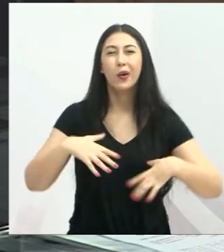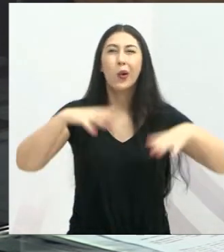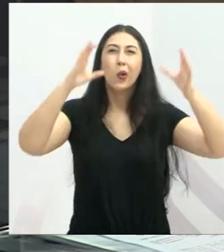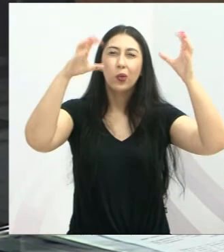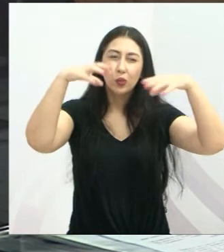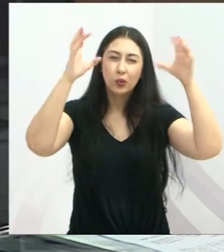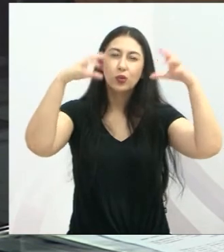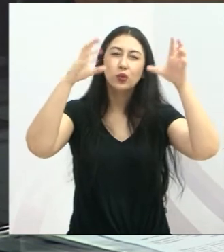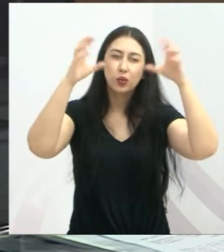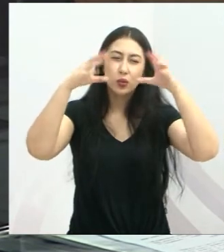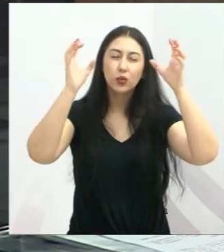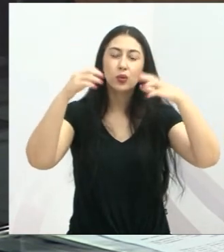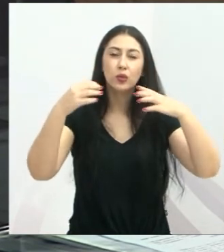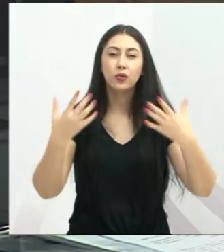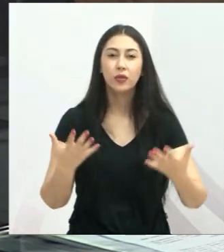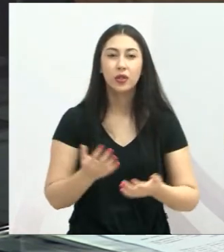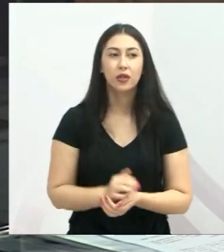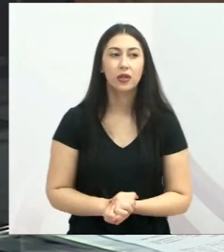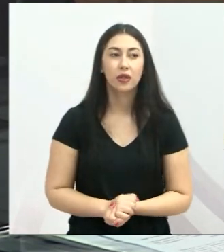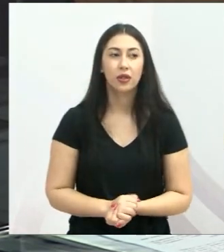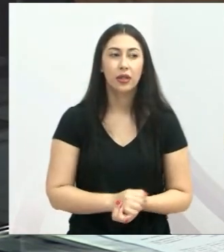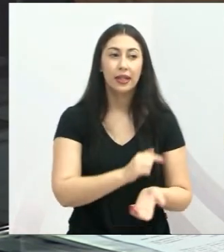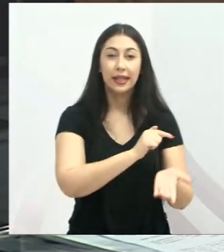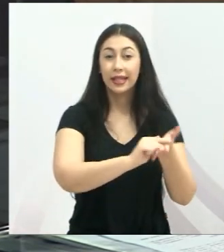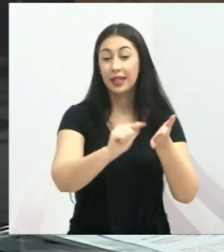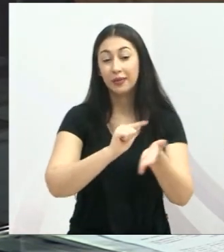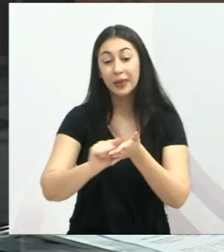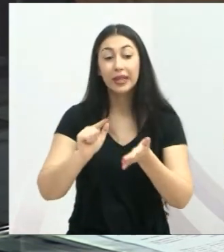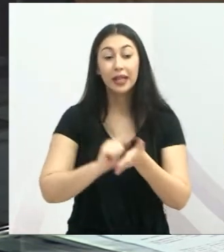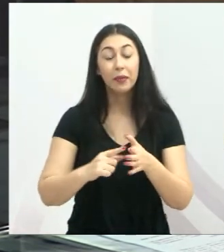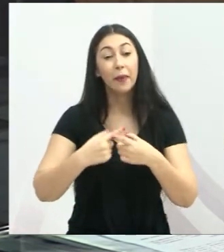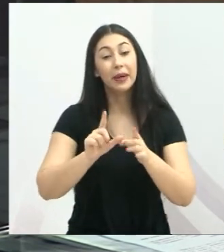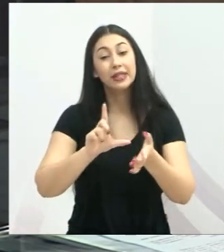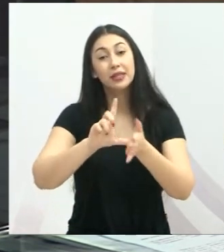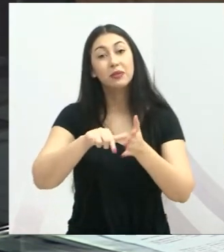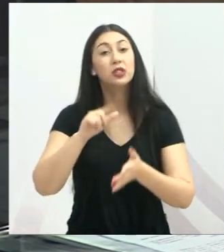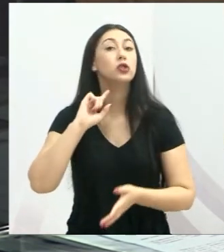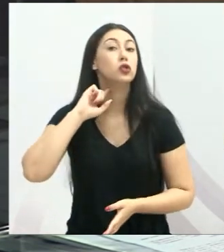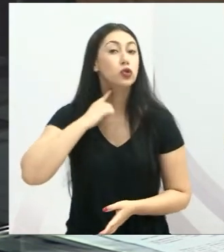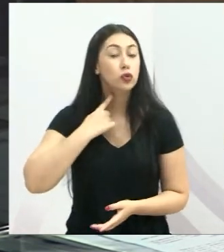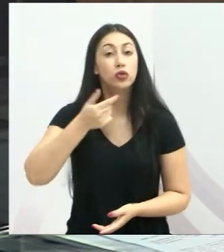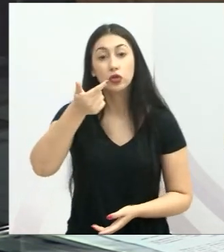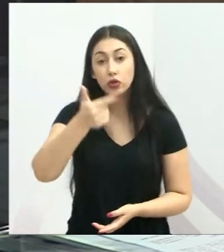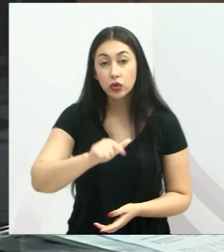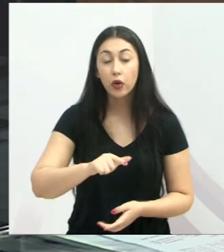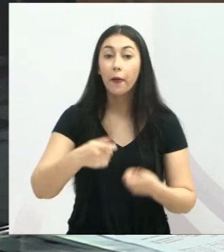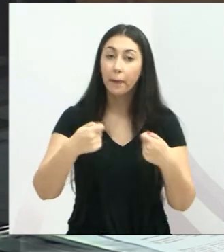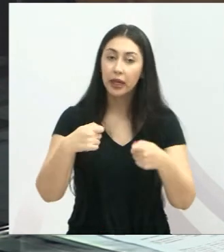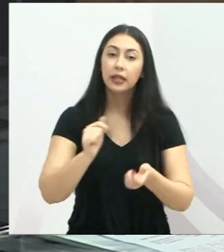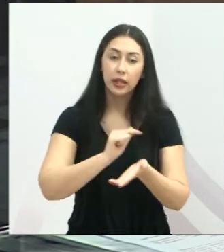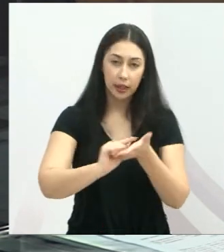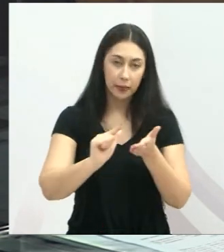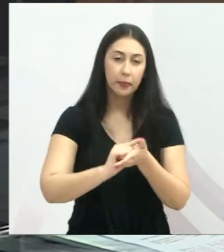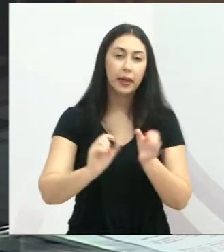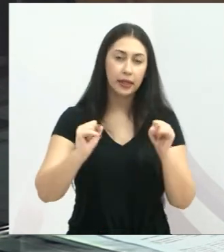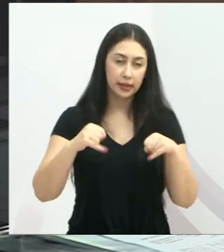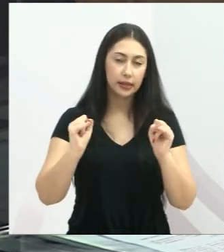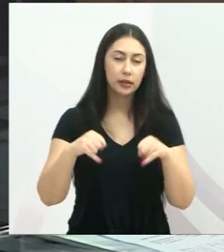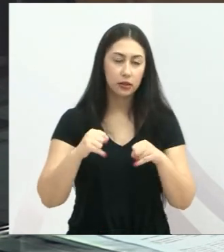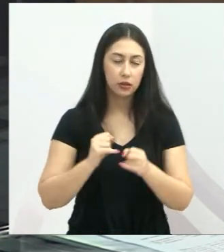chuvas, não vence a limpeza dessa piscina. Mas, enfim, não justifica, precisa limpar, precisa estar